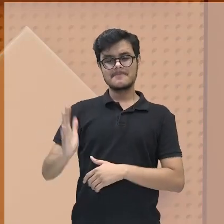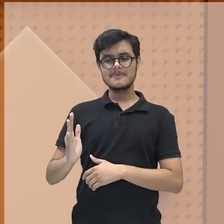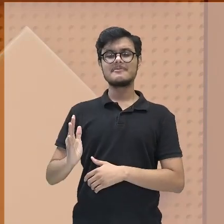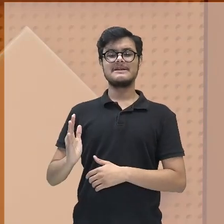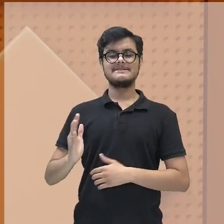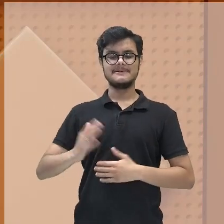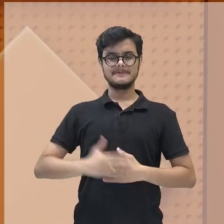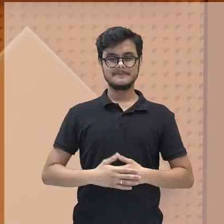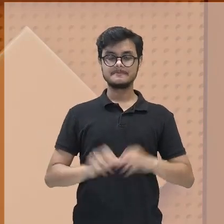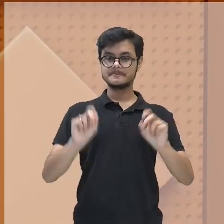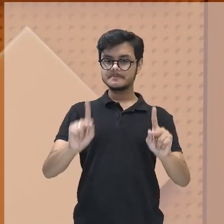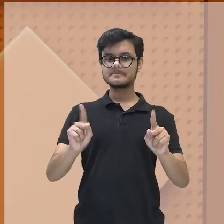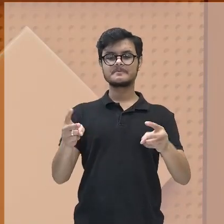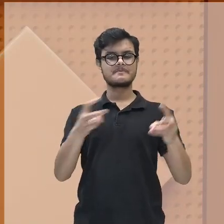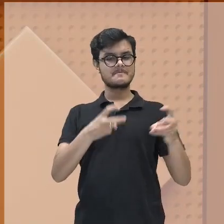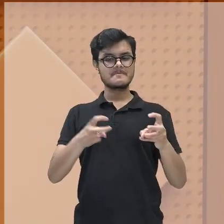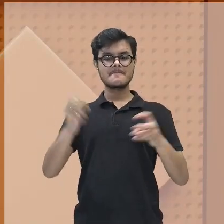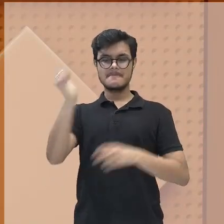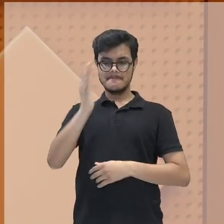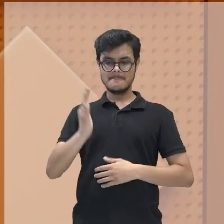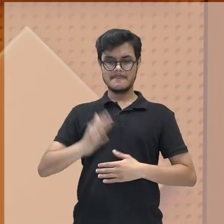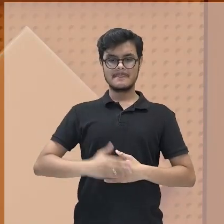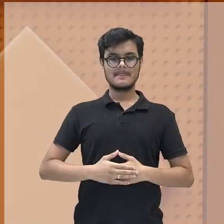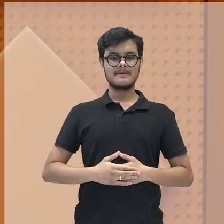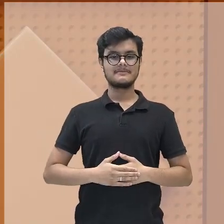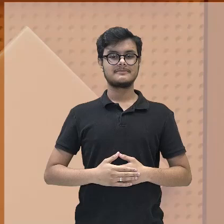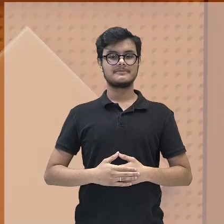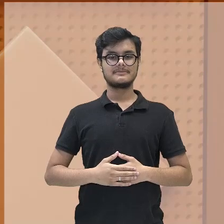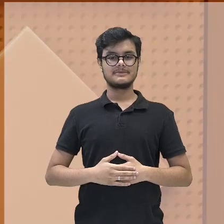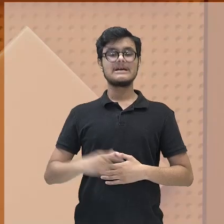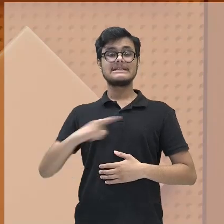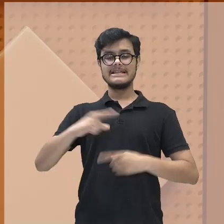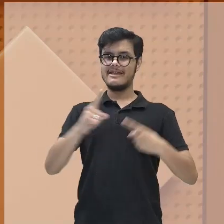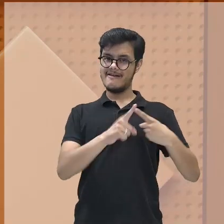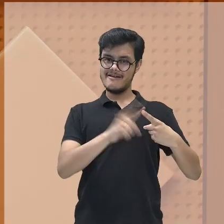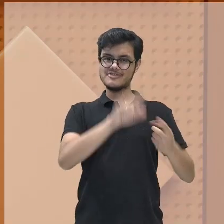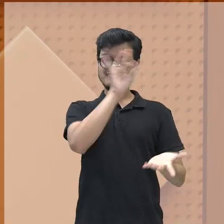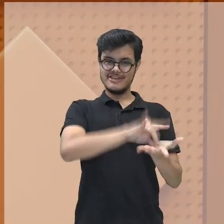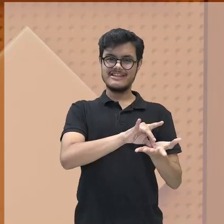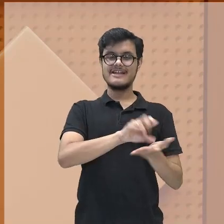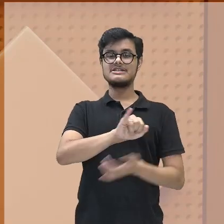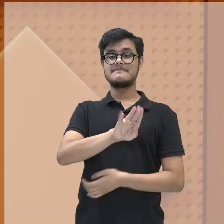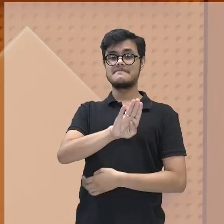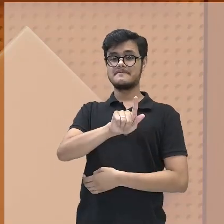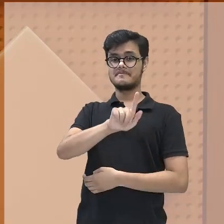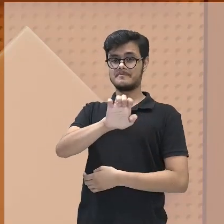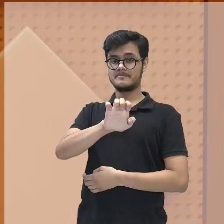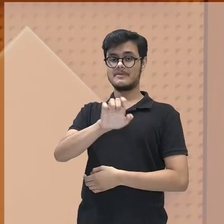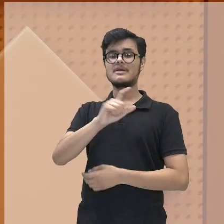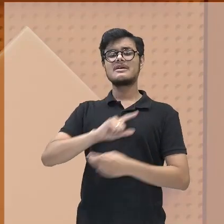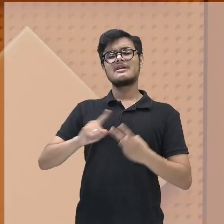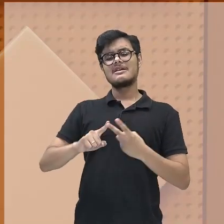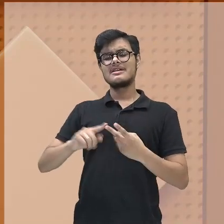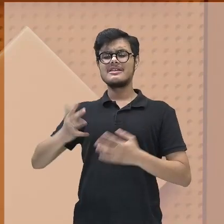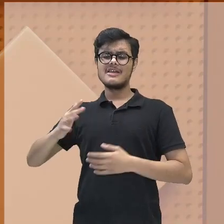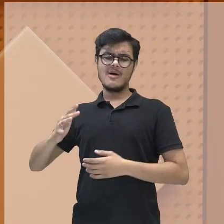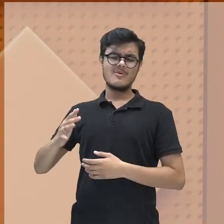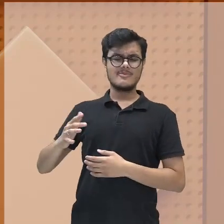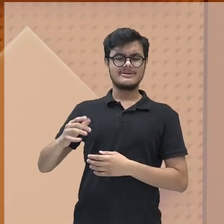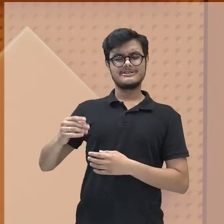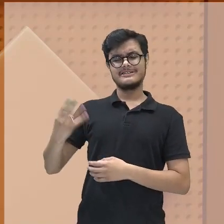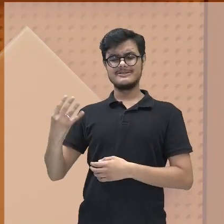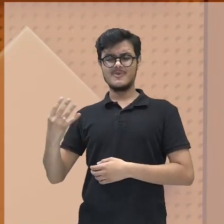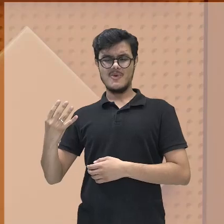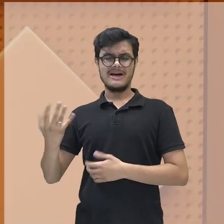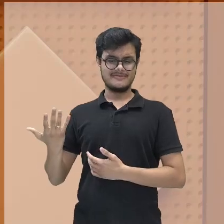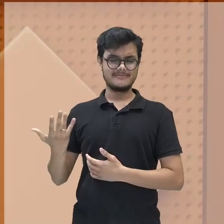regionalizações que a gente observa do território brasileiro. Então, nós temos a oficial, que é a do IBGE, e o que a gente chama de não oficial,